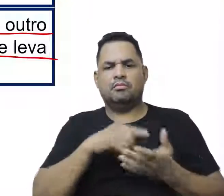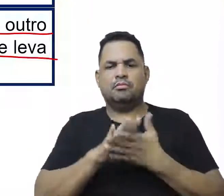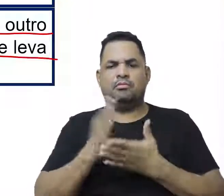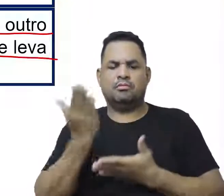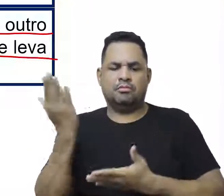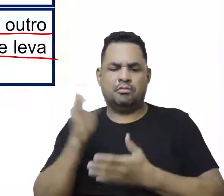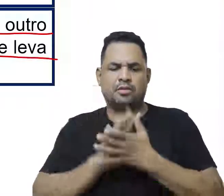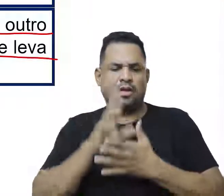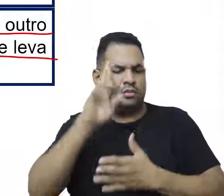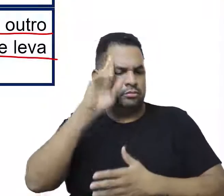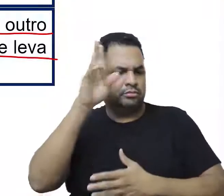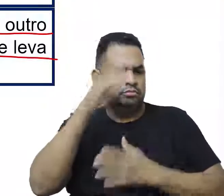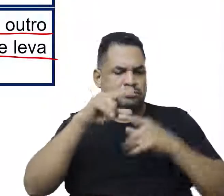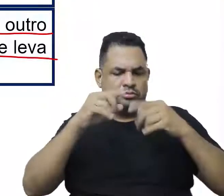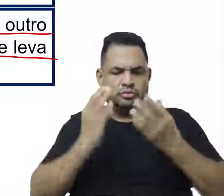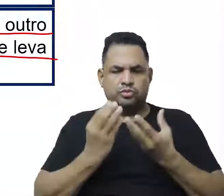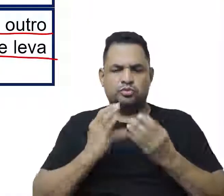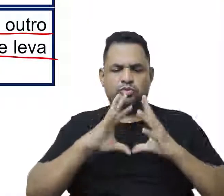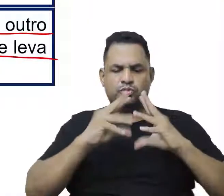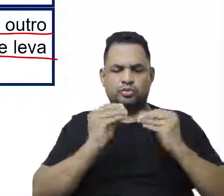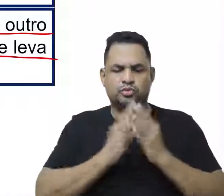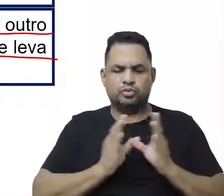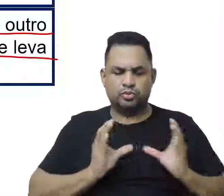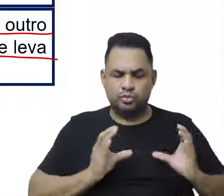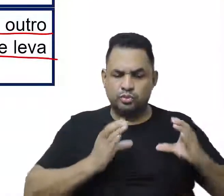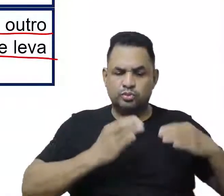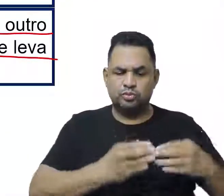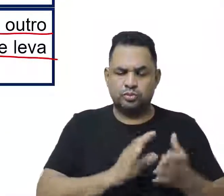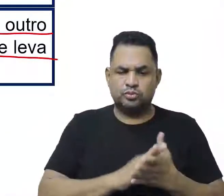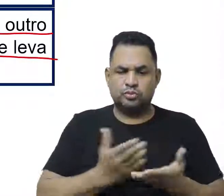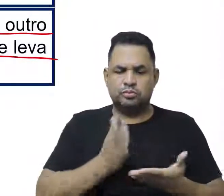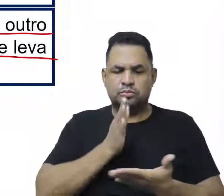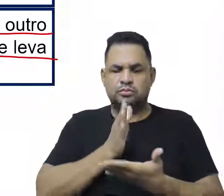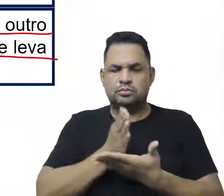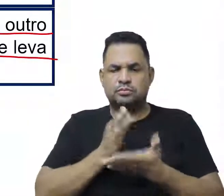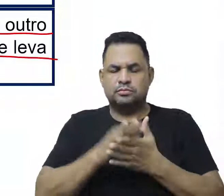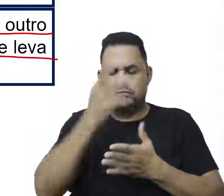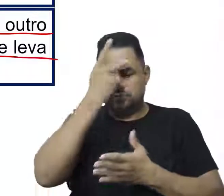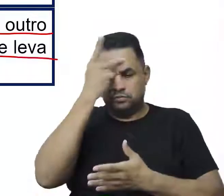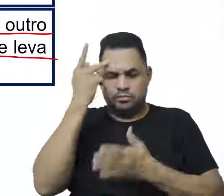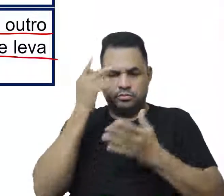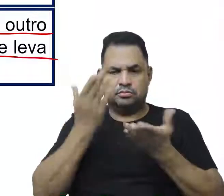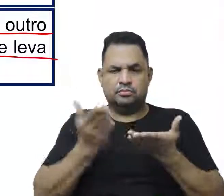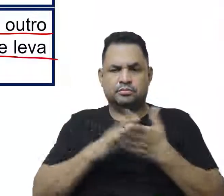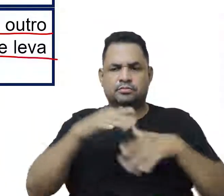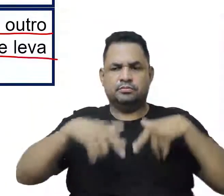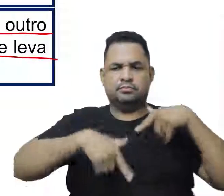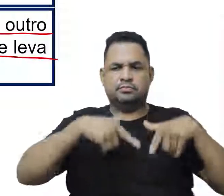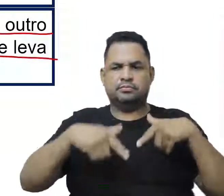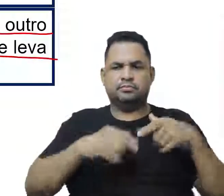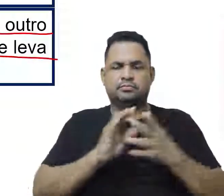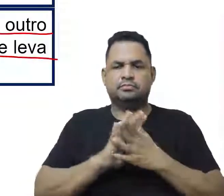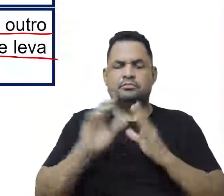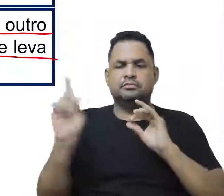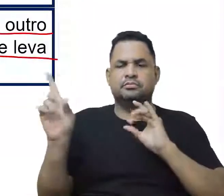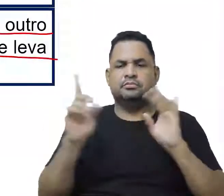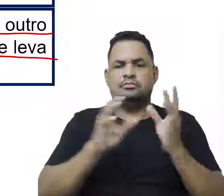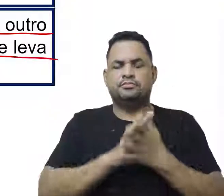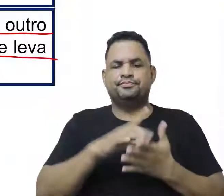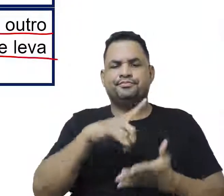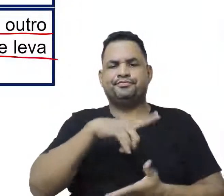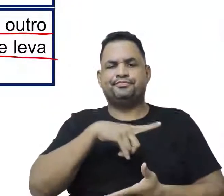meninos meu diretor tem ele todo um conjunto de pessoas que estão trabalhando e que cada